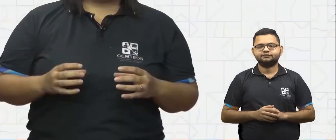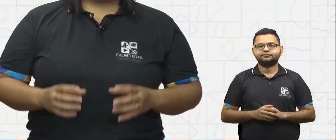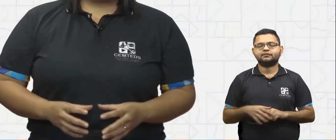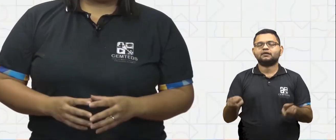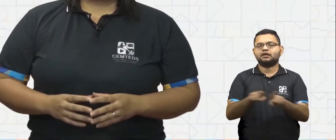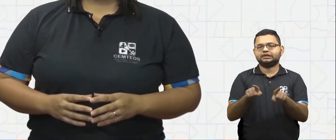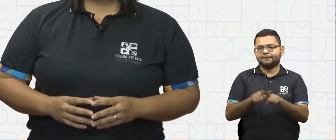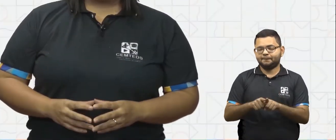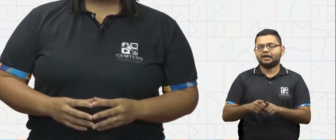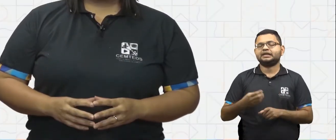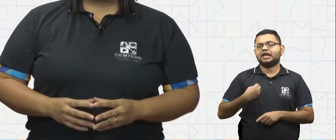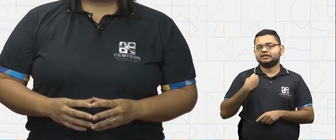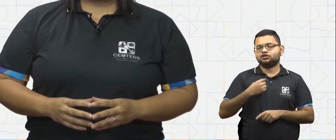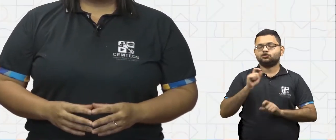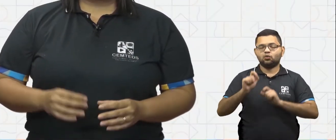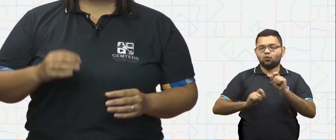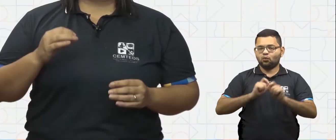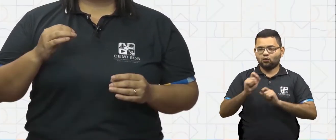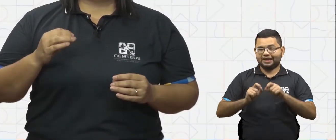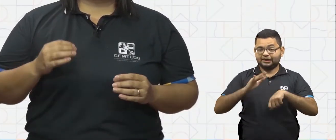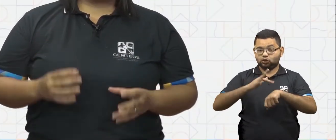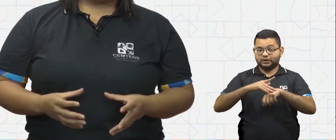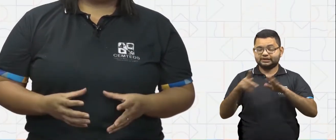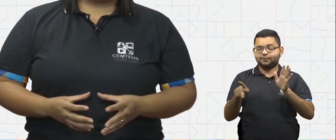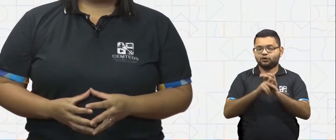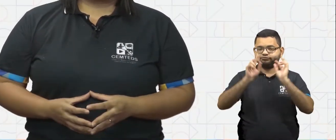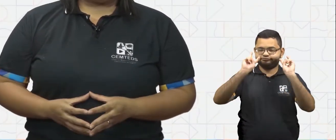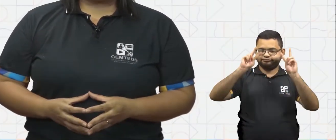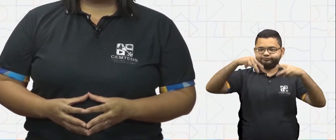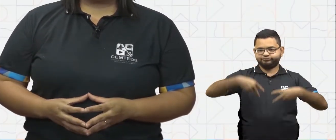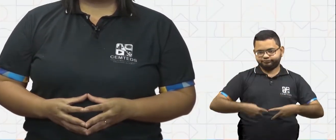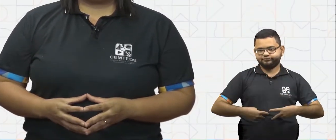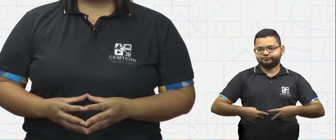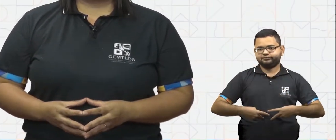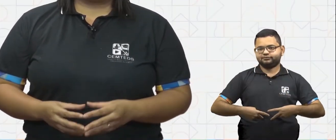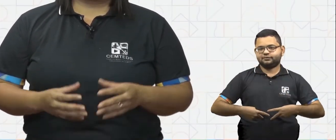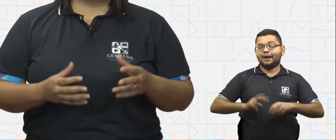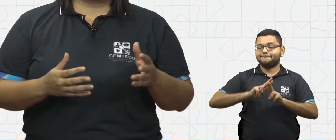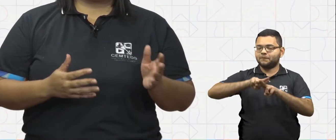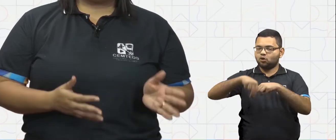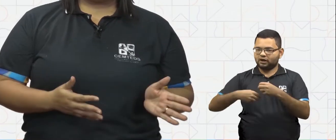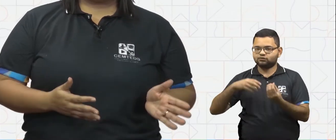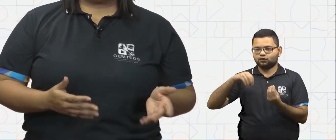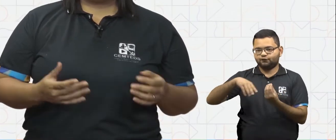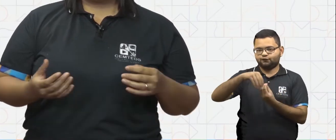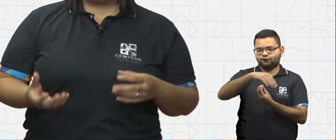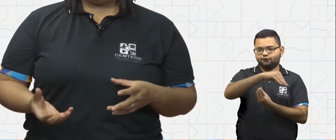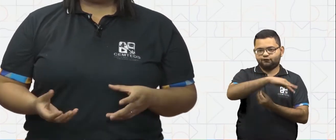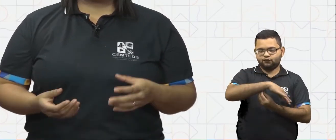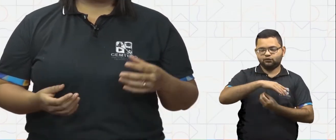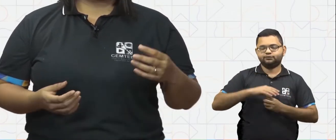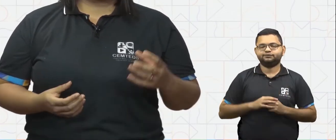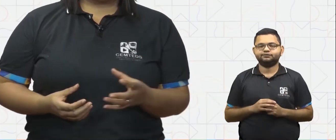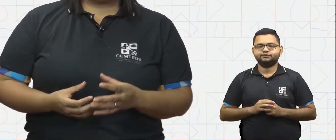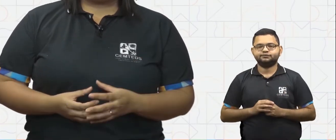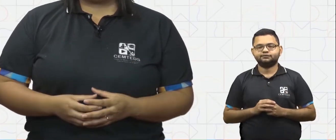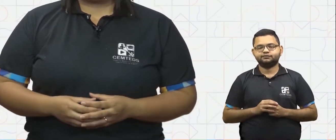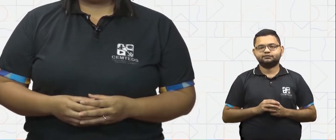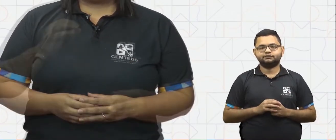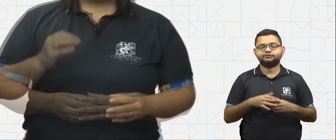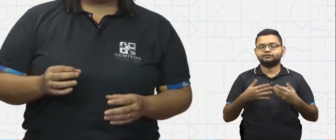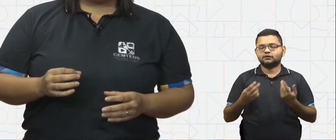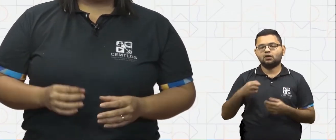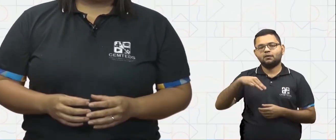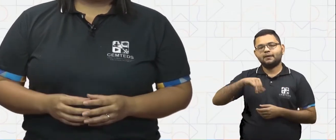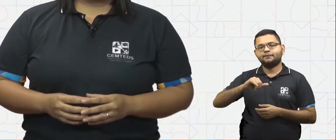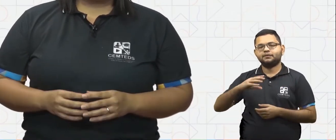plantações. Existem algumas doenças humanas causadas por fungos. Algumas delas são as micoses, como frieiras e